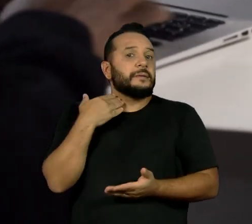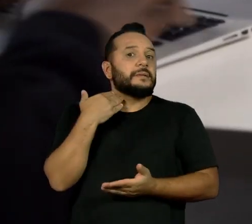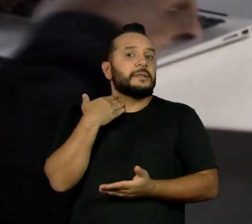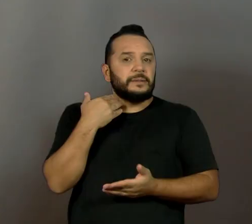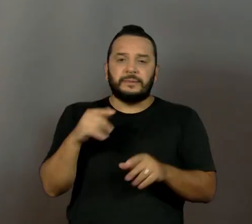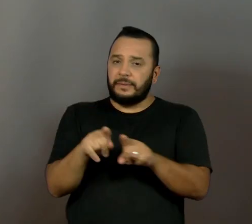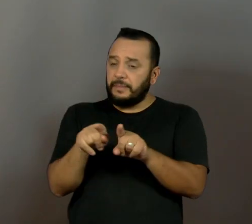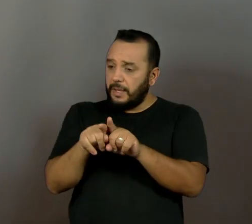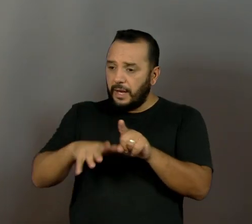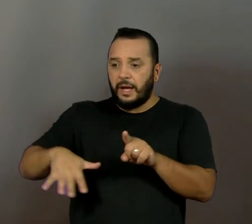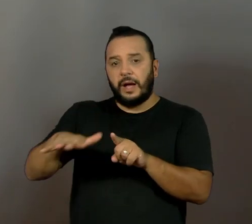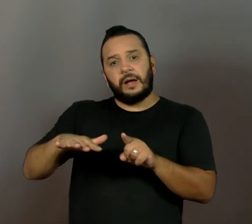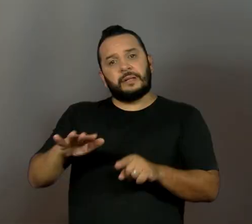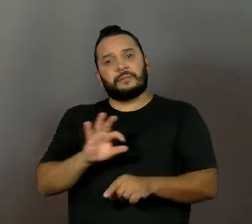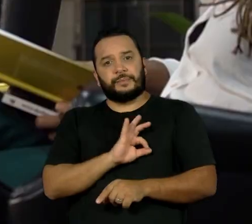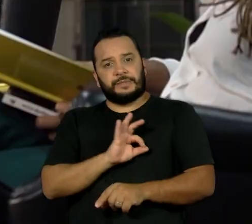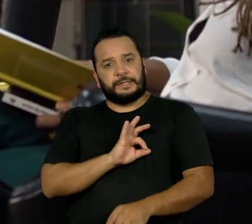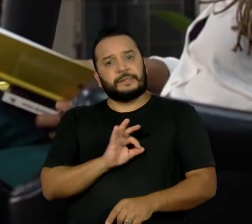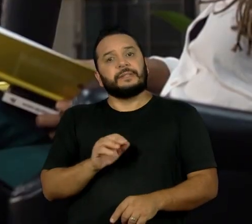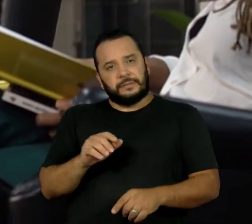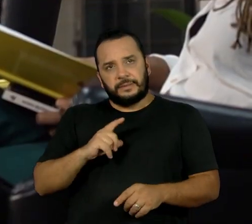segurança pública.